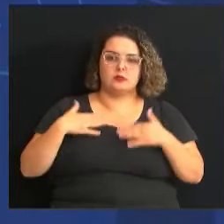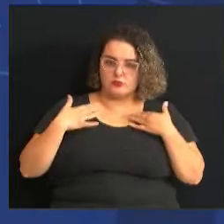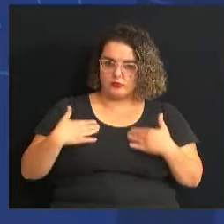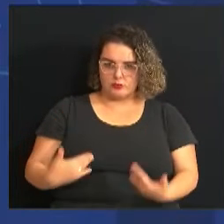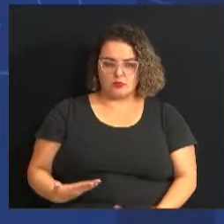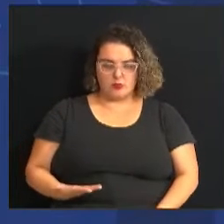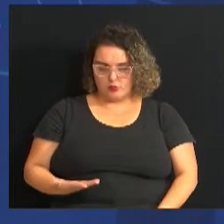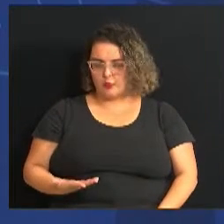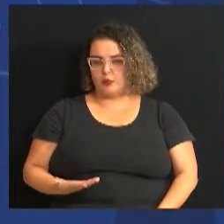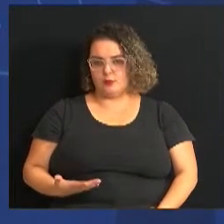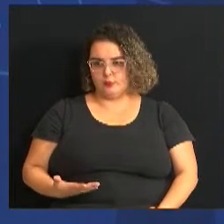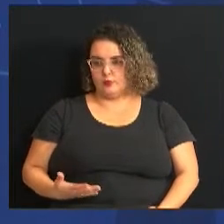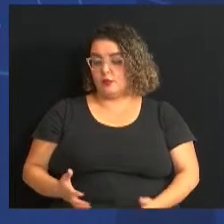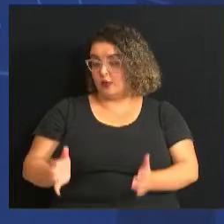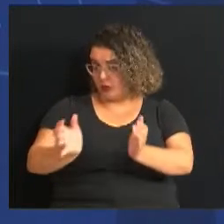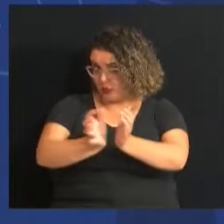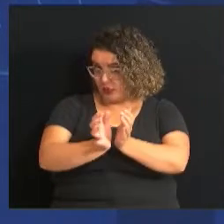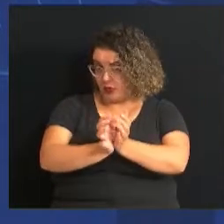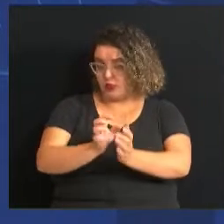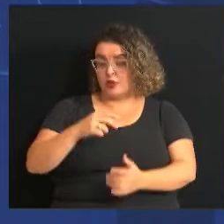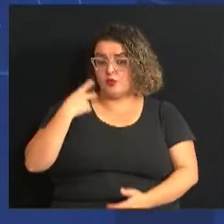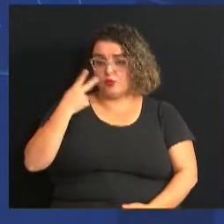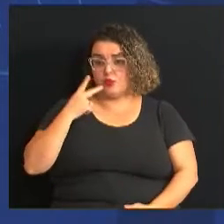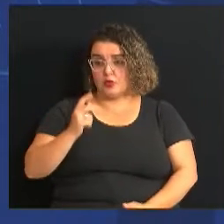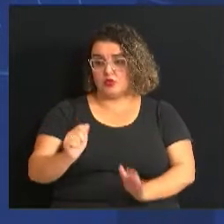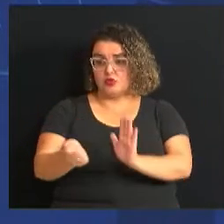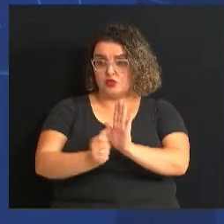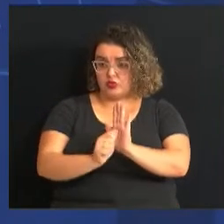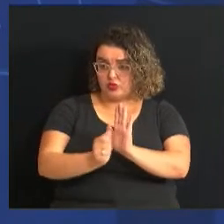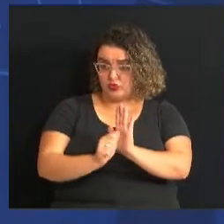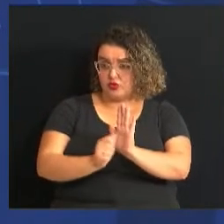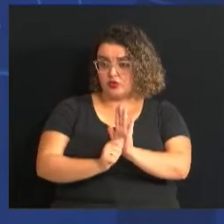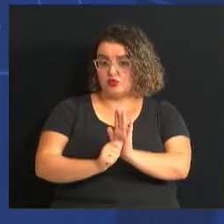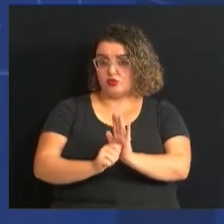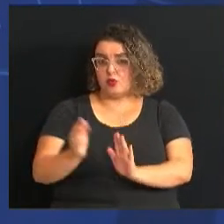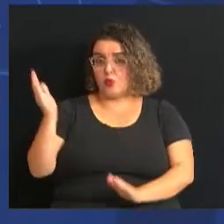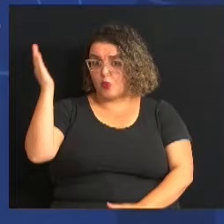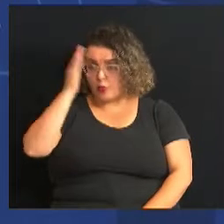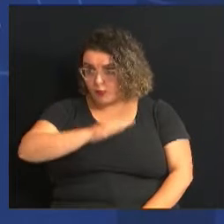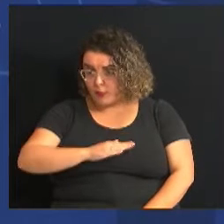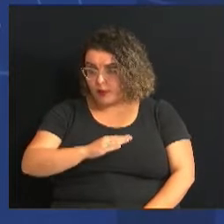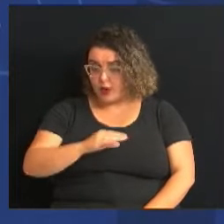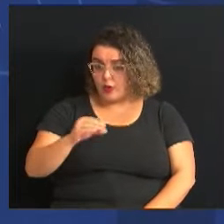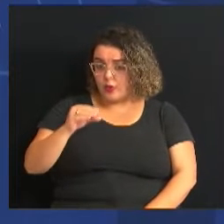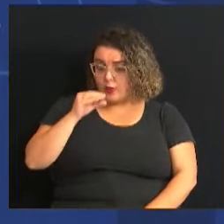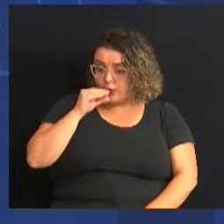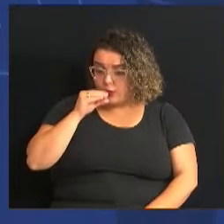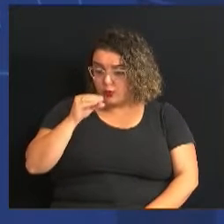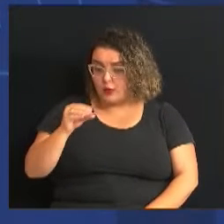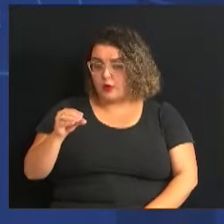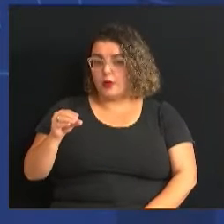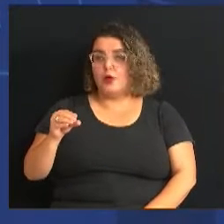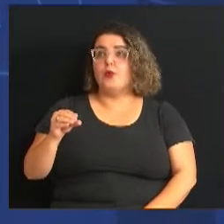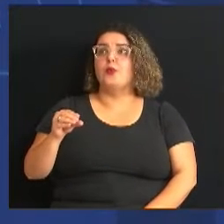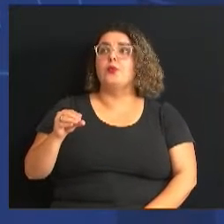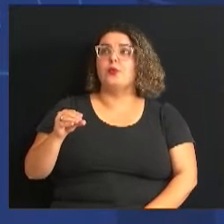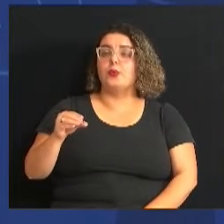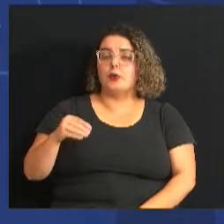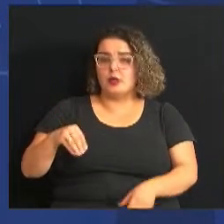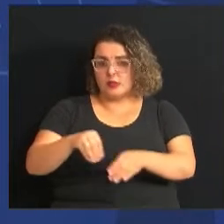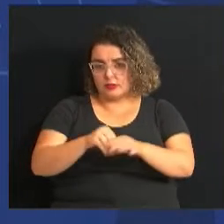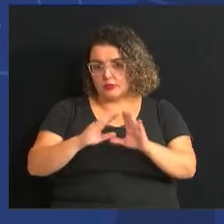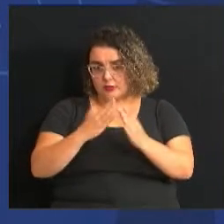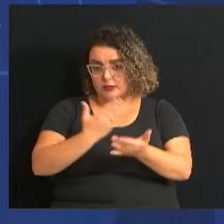na Comissão de Política de Drogas os malefícios do cigarro eletrônico, como também nas escolas. Nós estamos frequentando